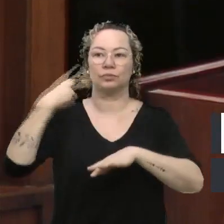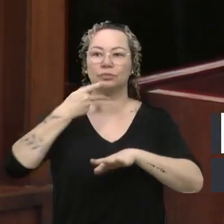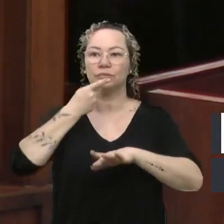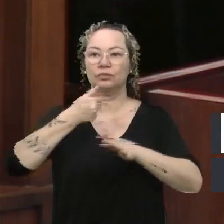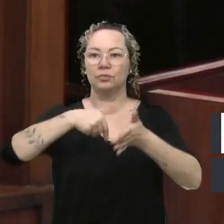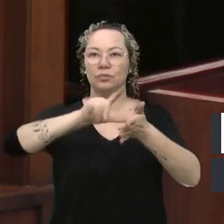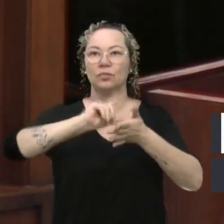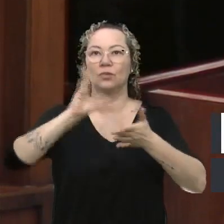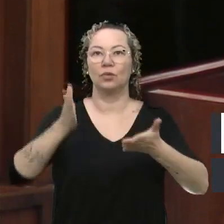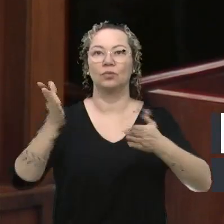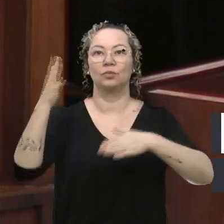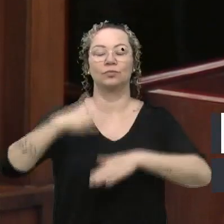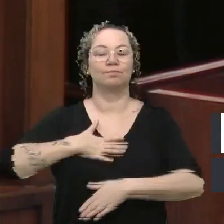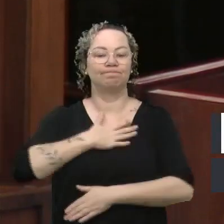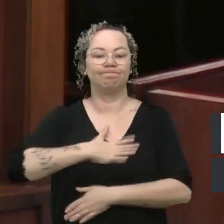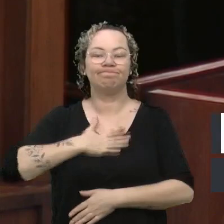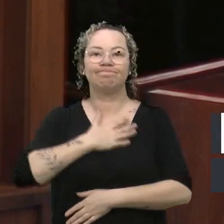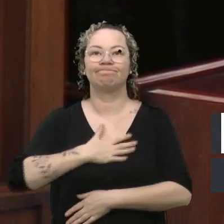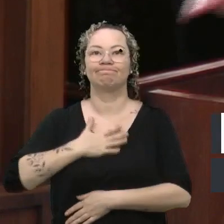grata satisfação